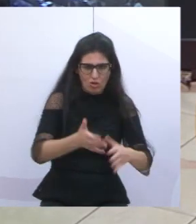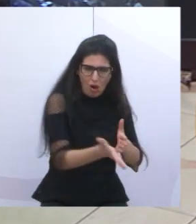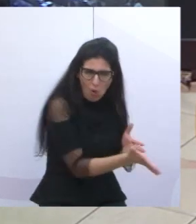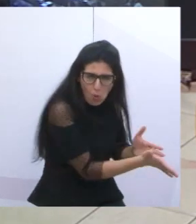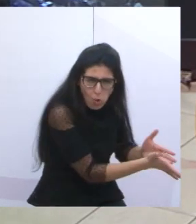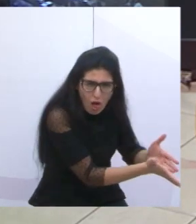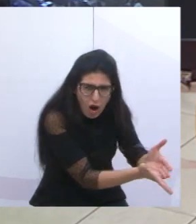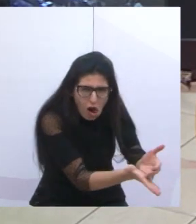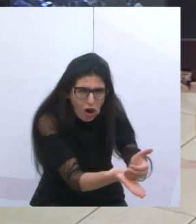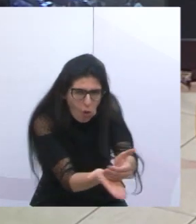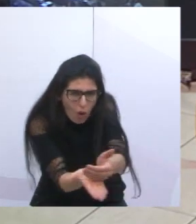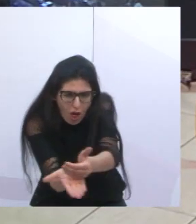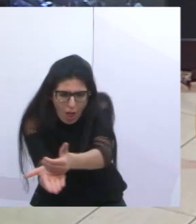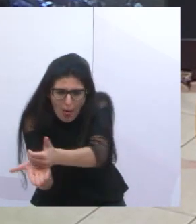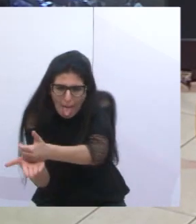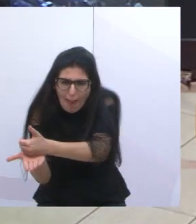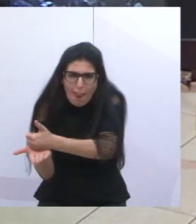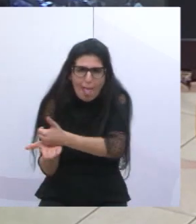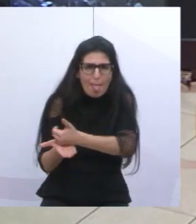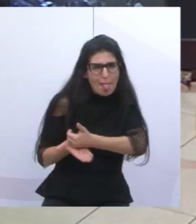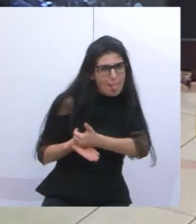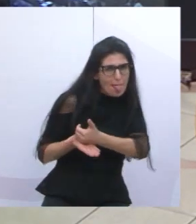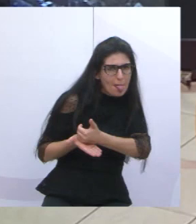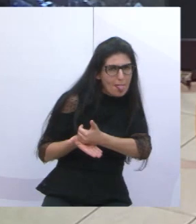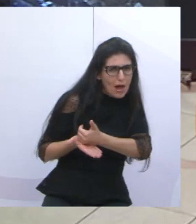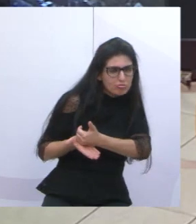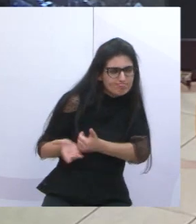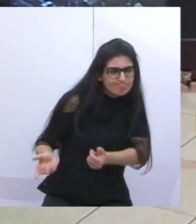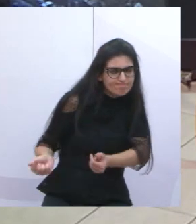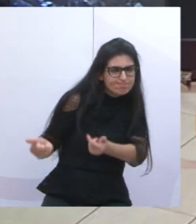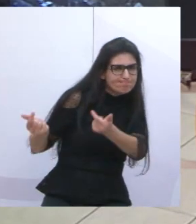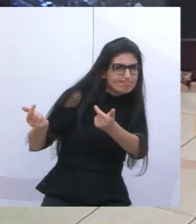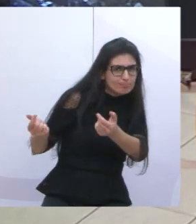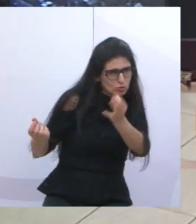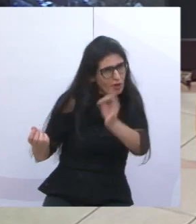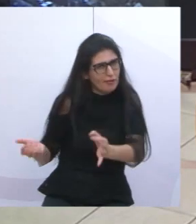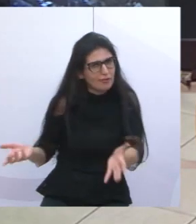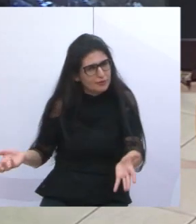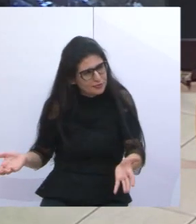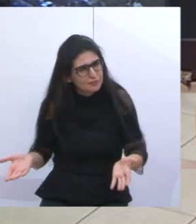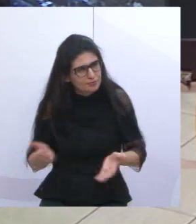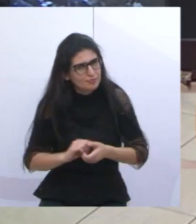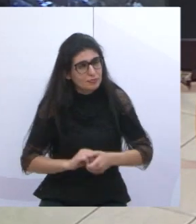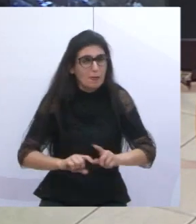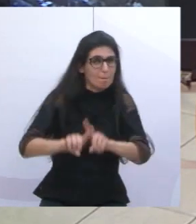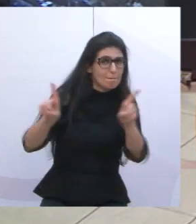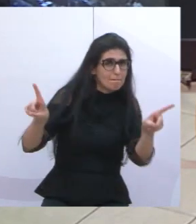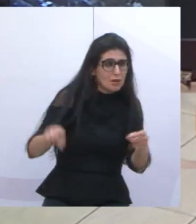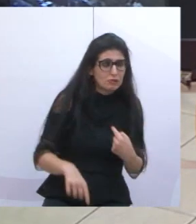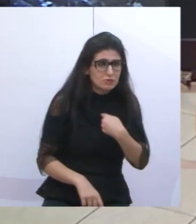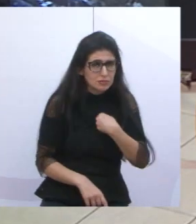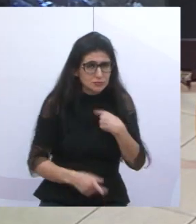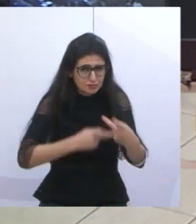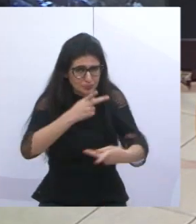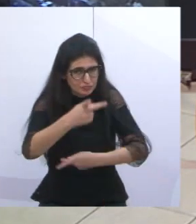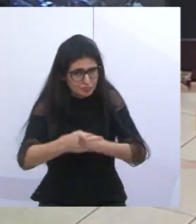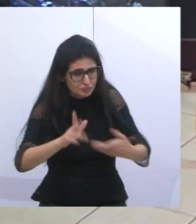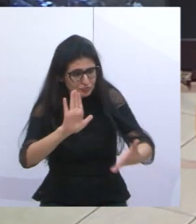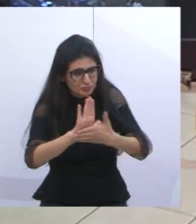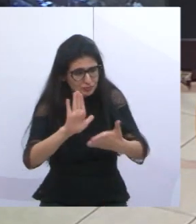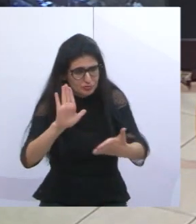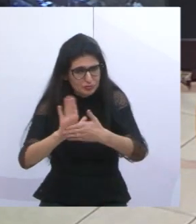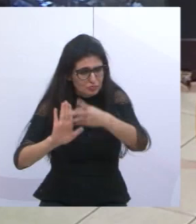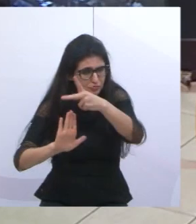e cobre daqueles que têm. E aí, senhoras e senhores, eu estou aqui apresentando nesse projeto, queria